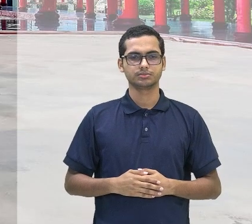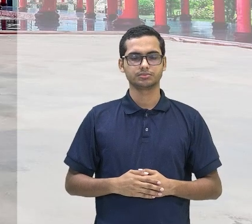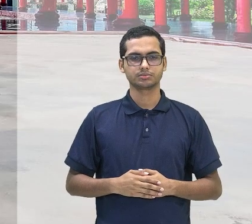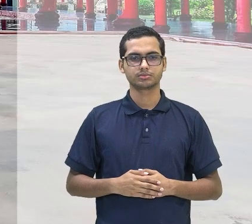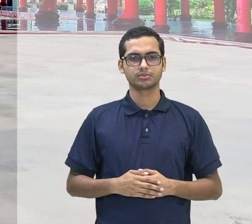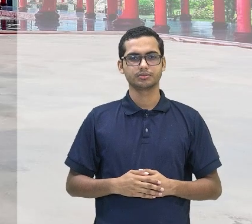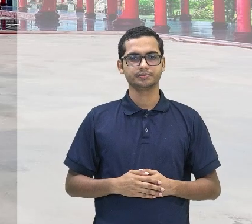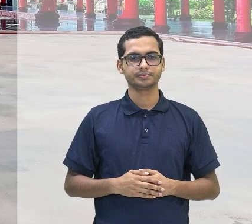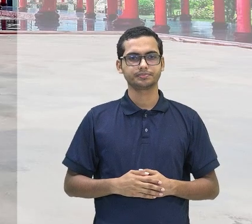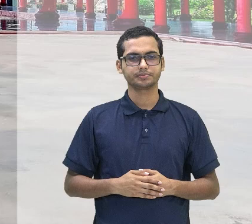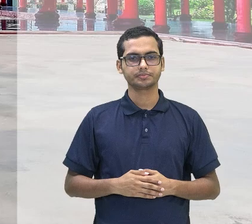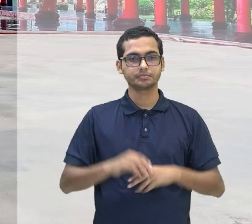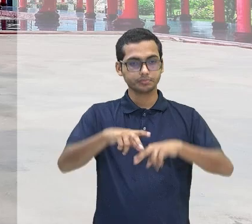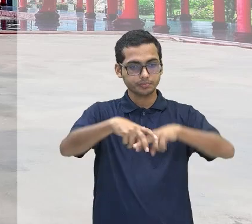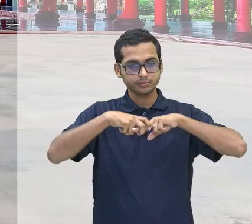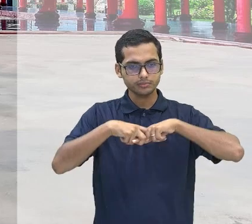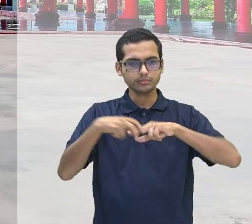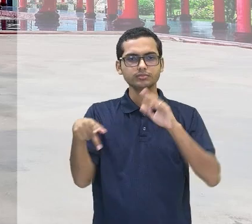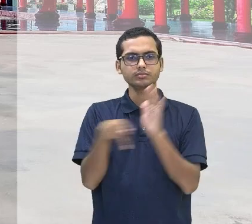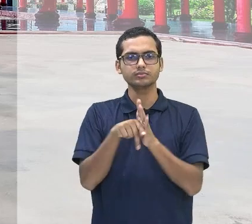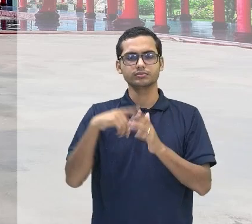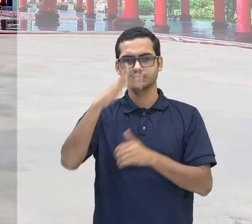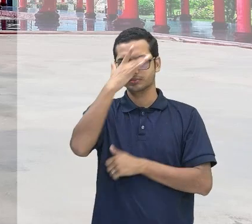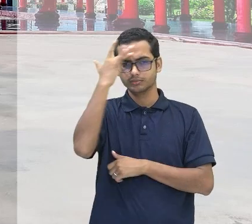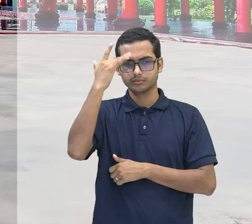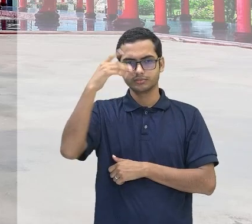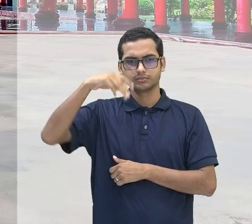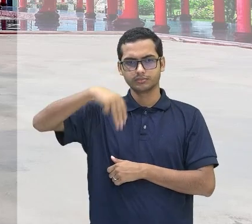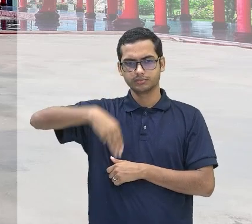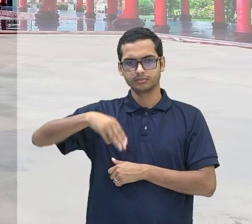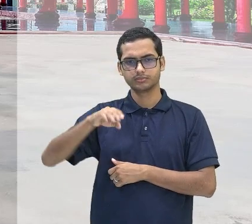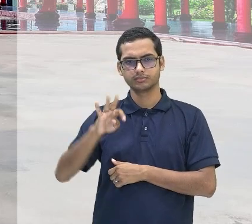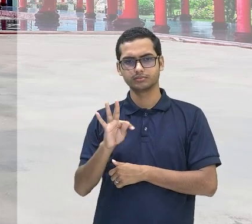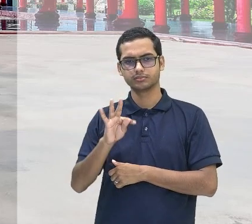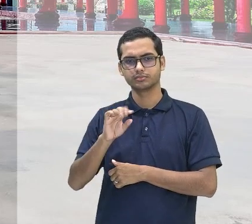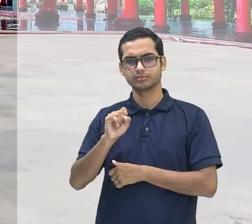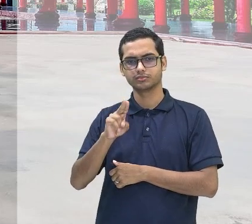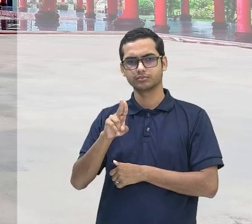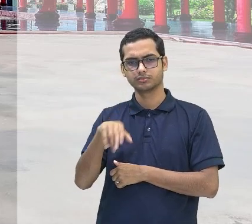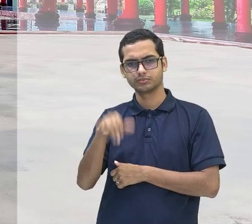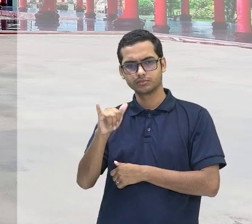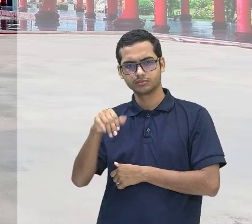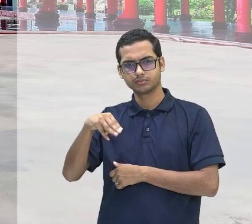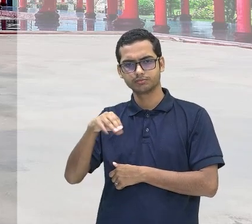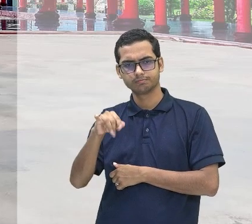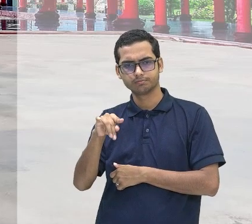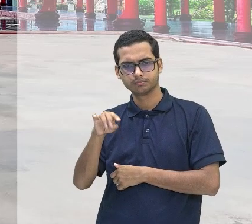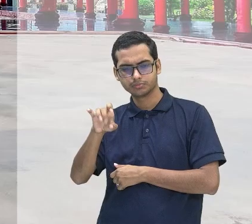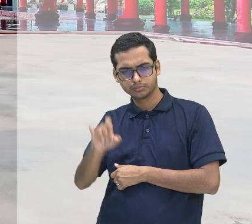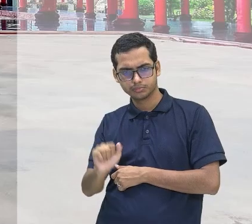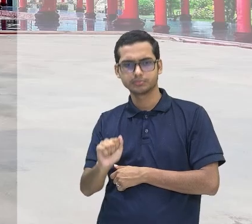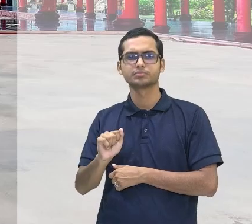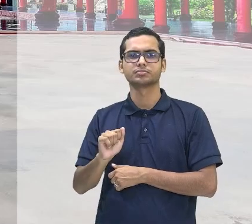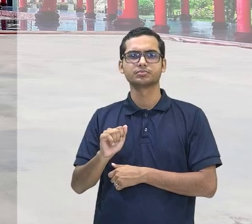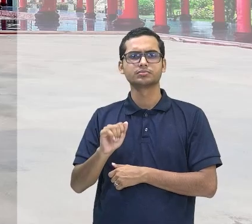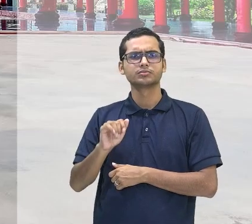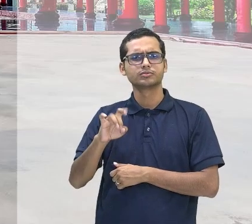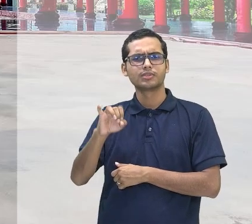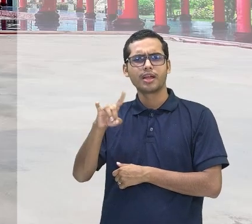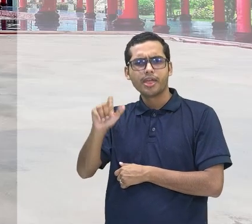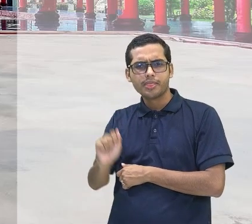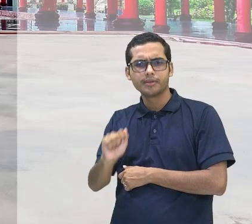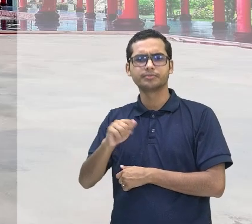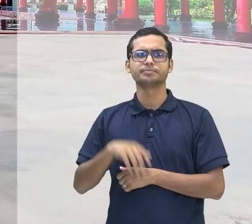se deu por meio do Mitsuyo Maeda, conhecido também como Conde Koma. Ele era ali